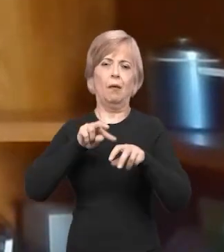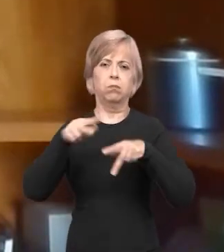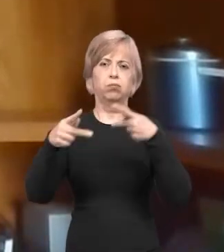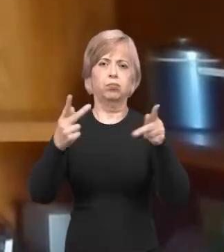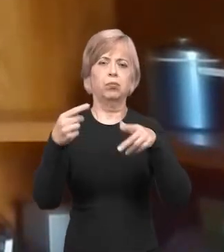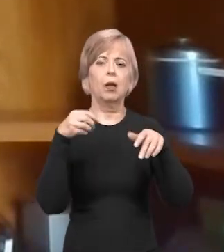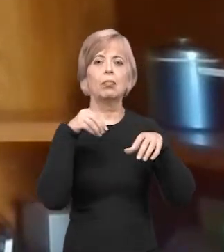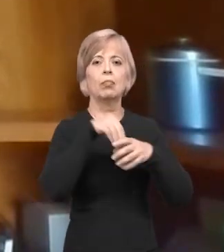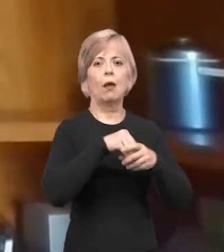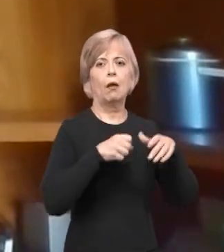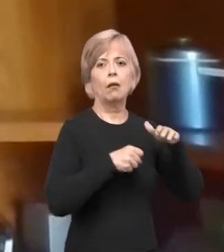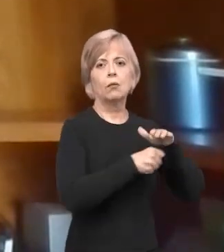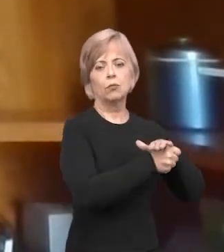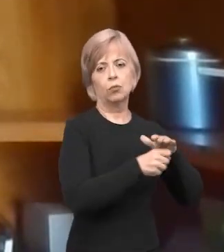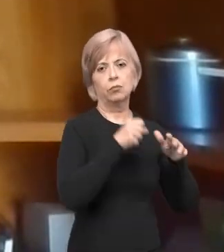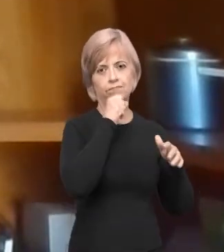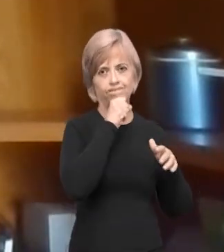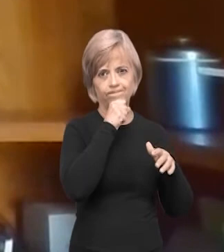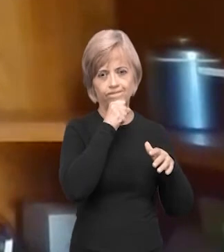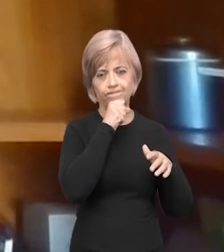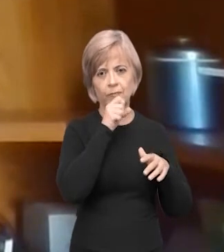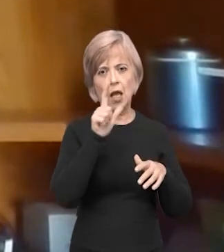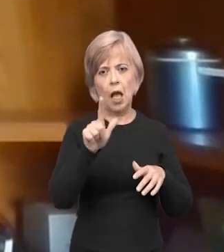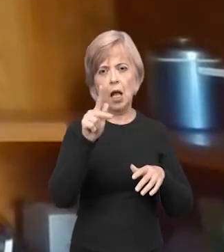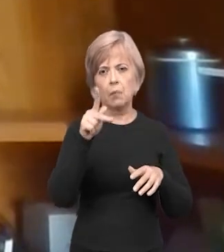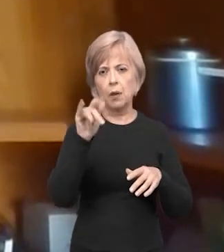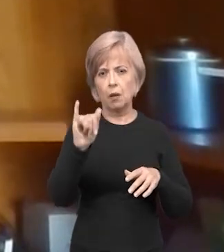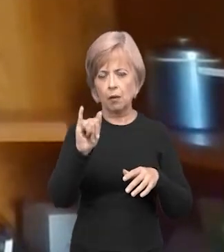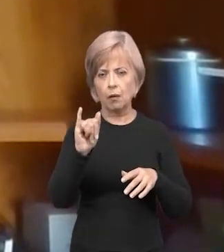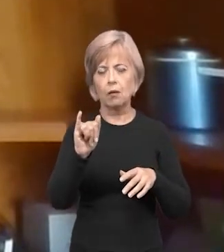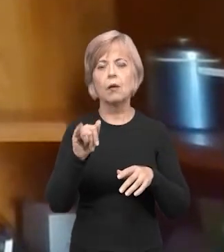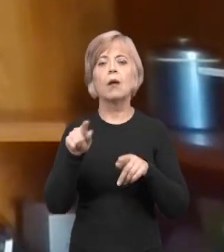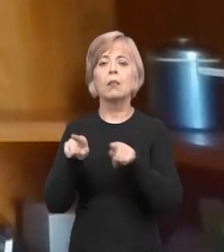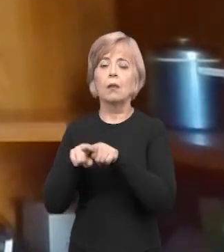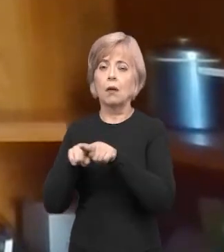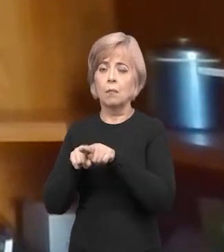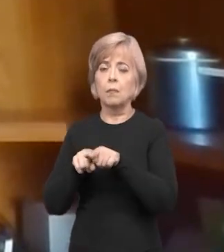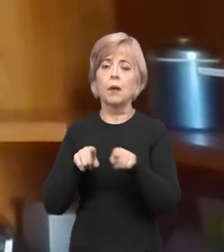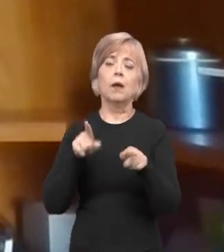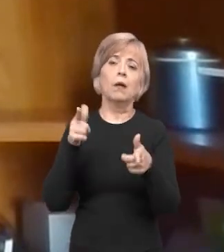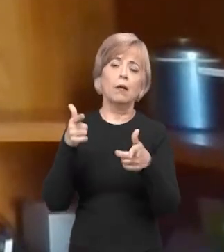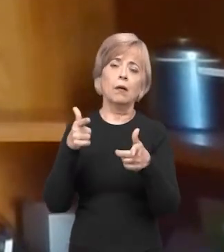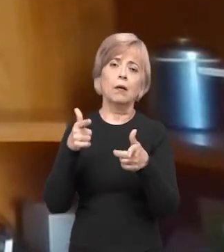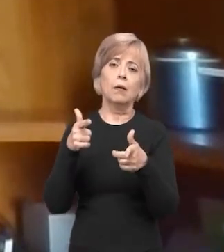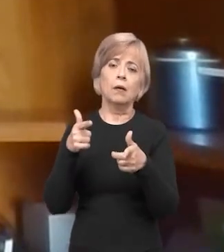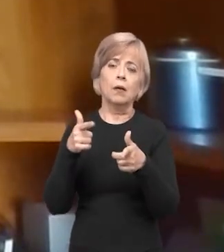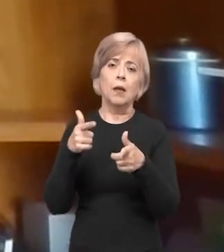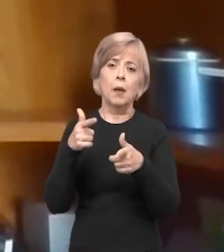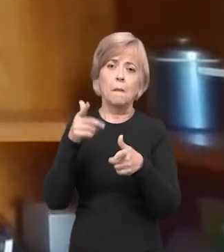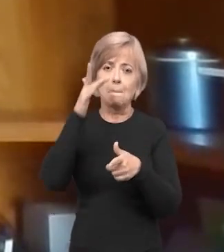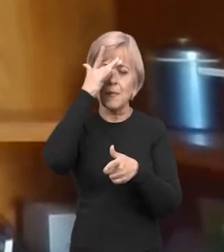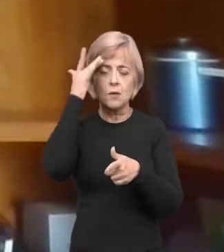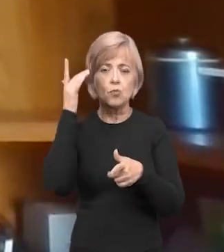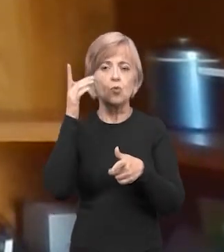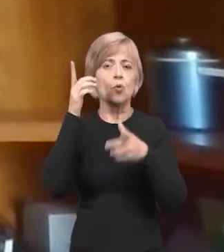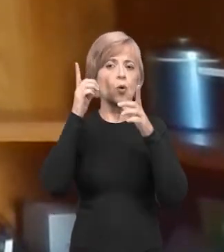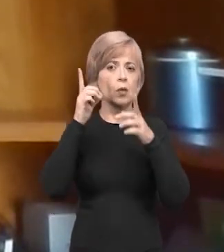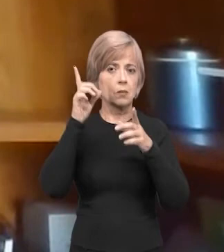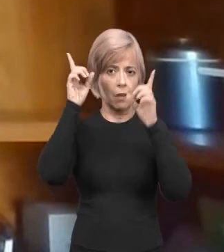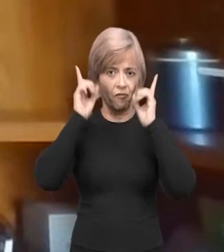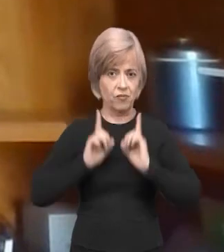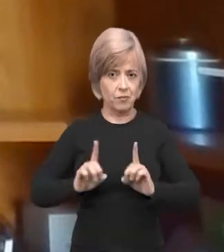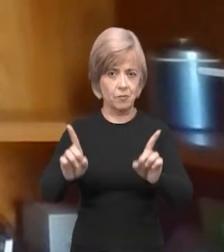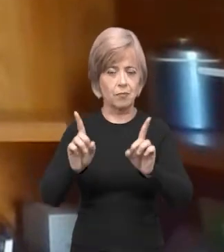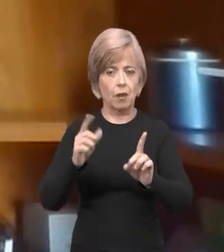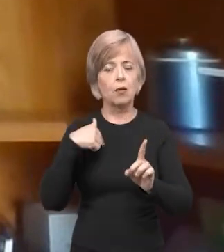instituições fechadas, tanto as ILPIs, que são as instituições de longa permanência para idosos, quanto nas instituições para pessoas com deficiência,